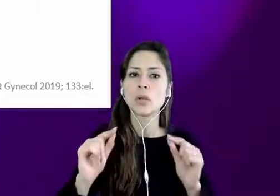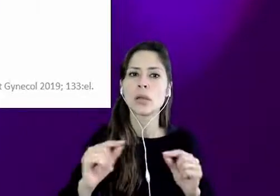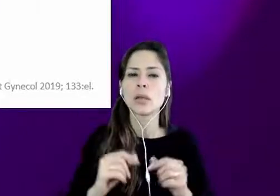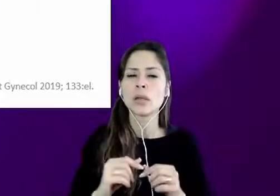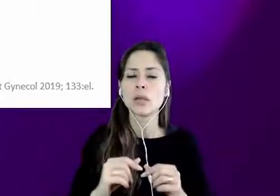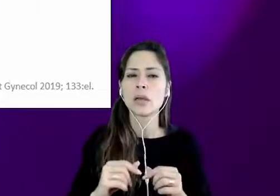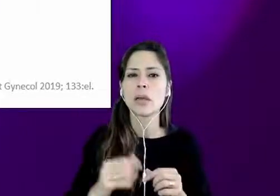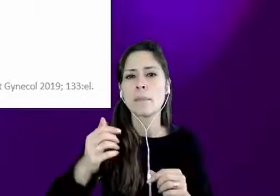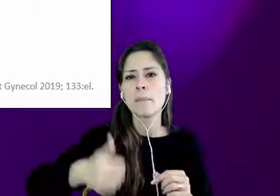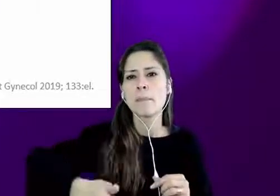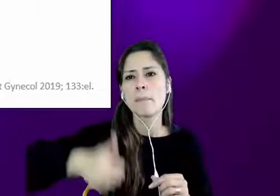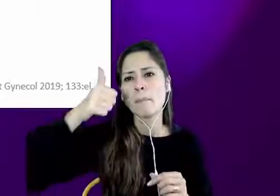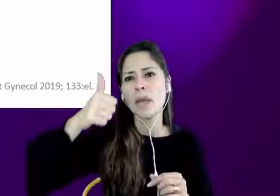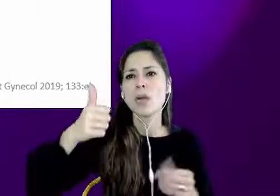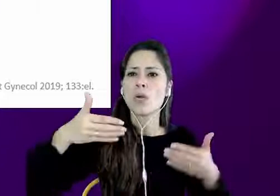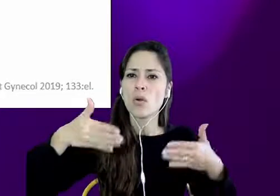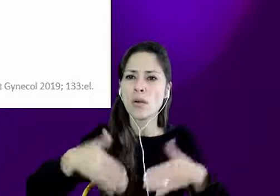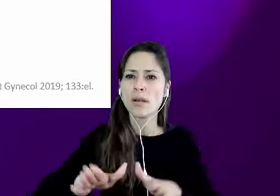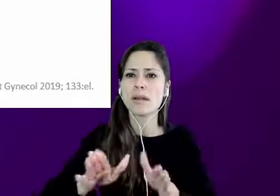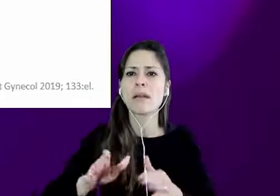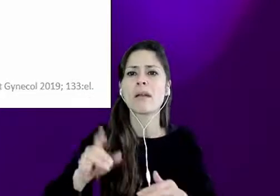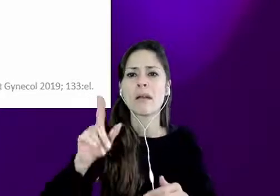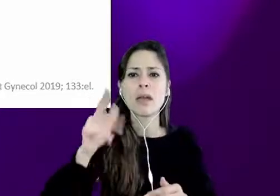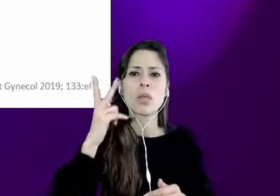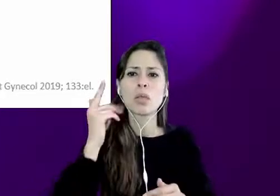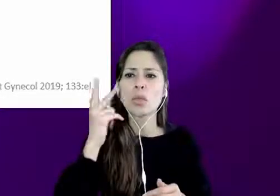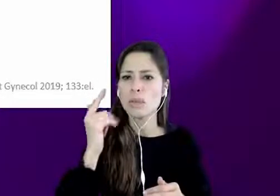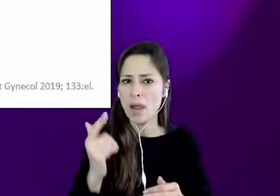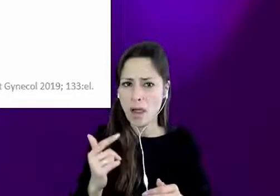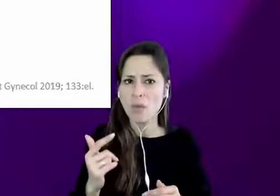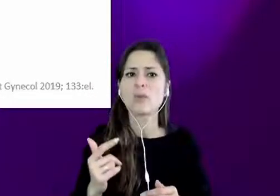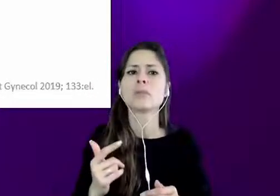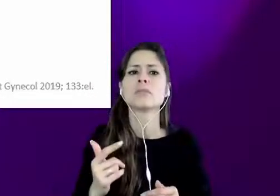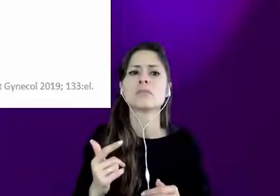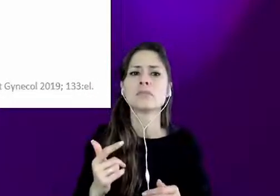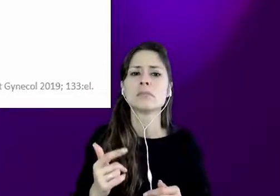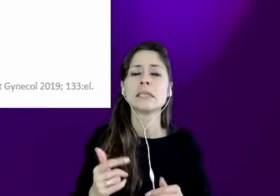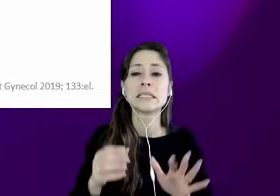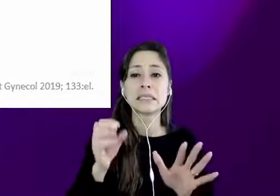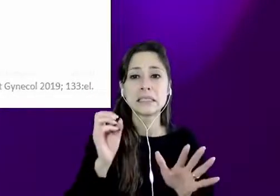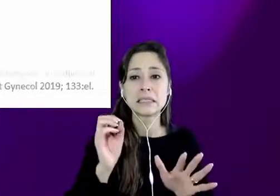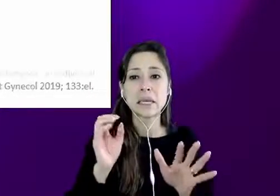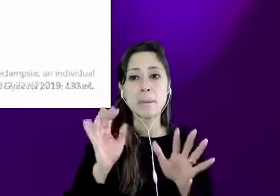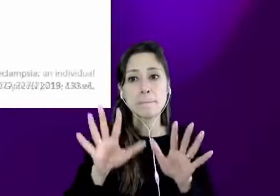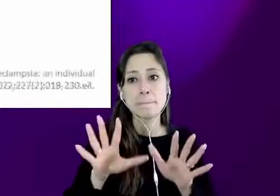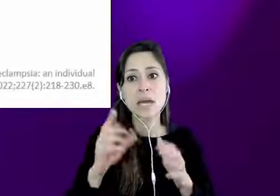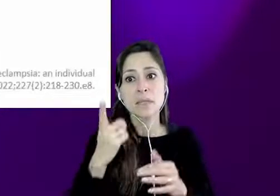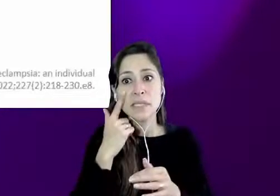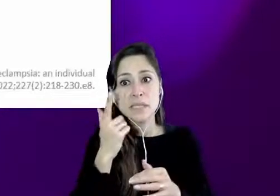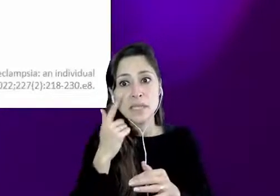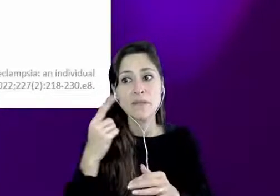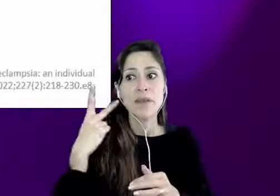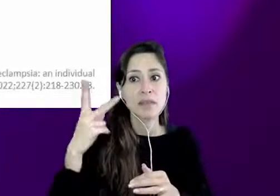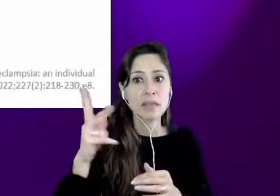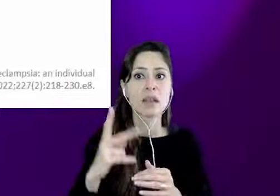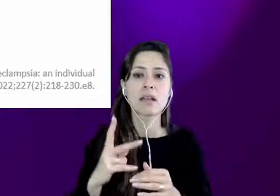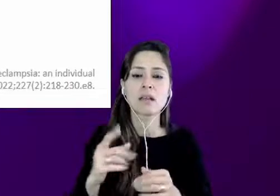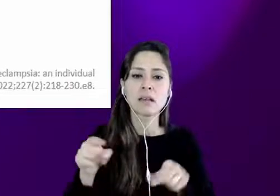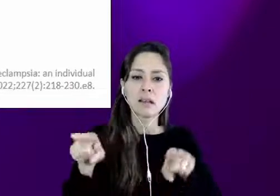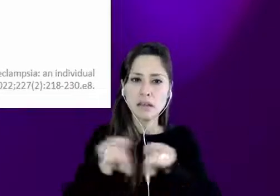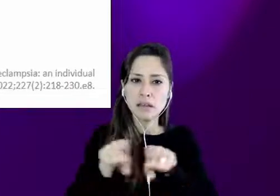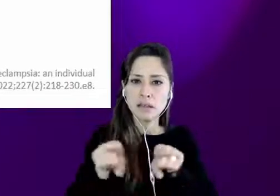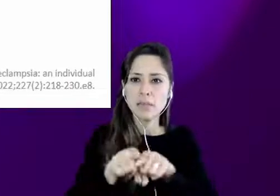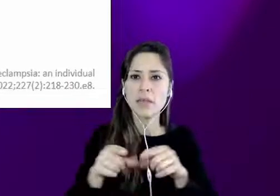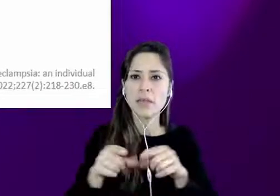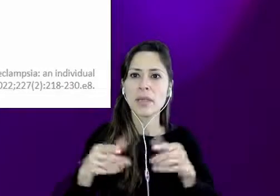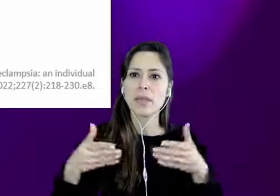parto tem indicação obstétrica, preferencialmente a via vaginal, considerando, portanto, as condições de indução, e lembrar que o parto